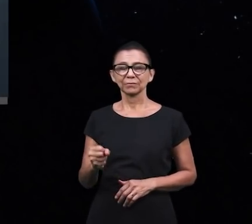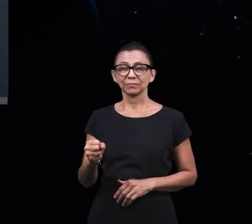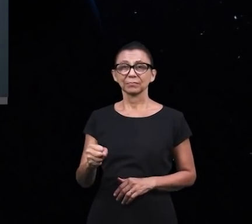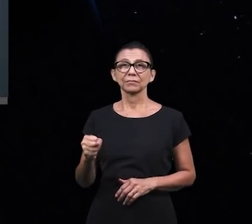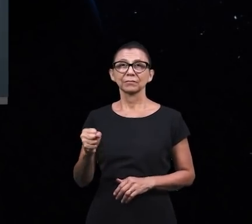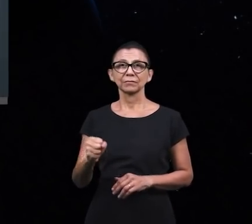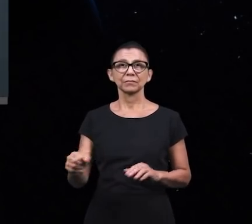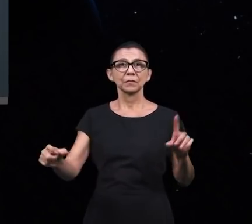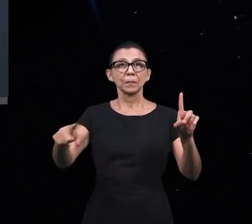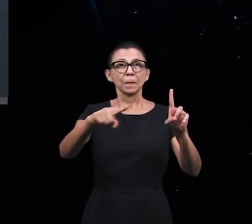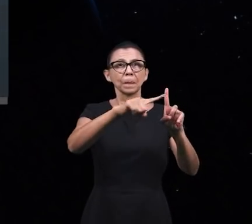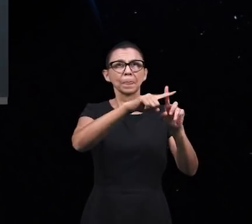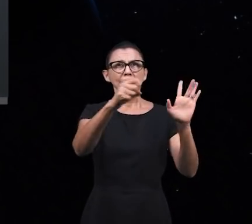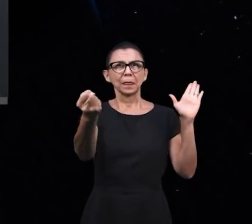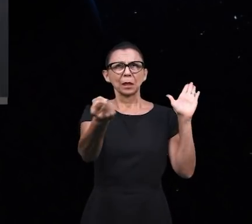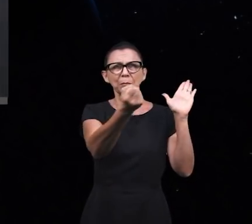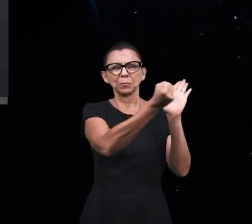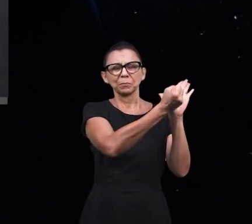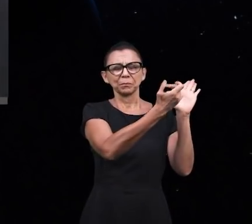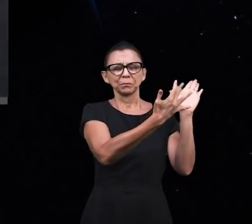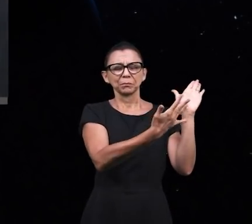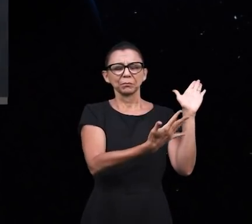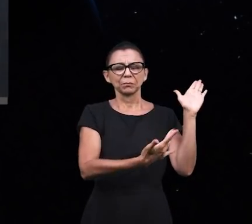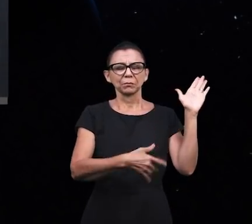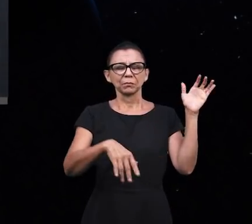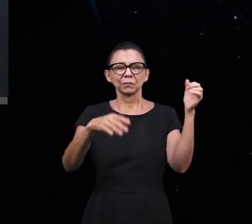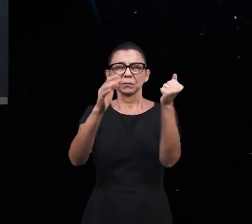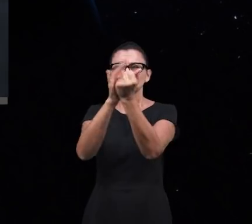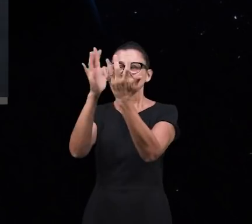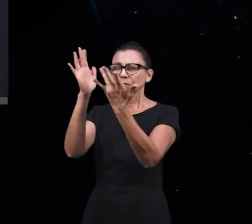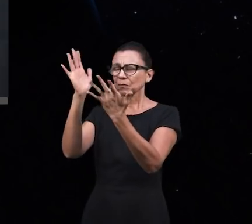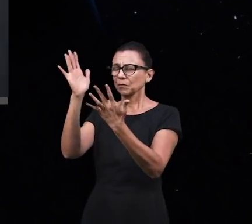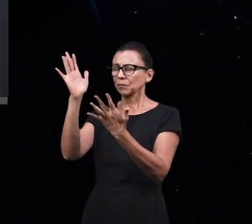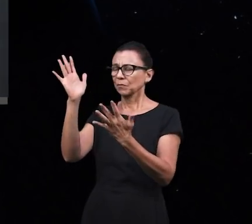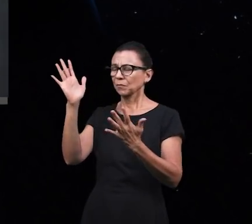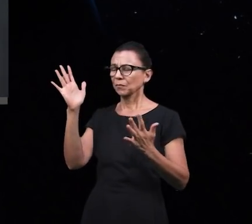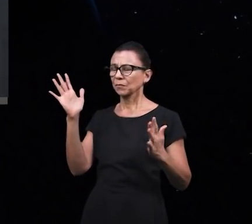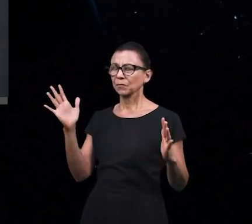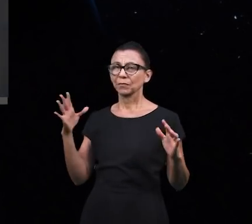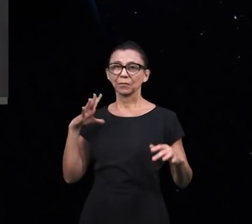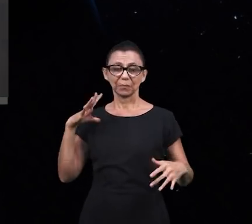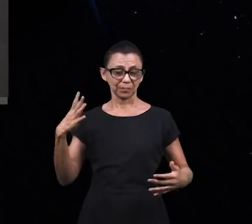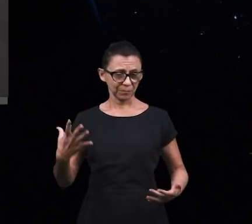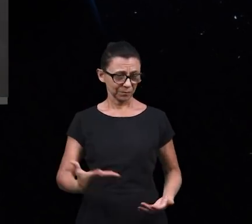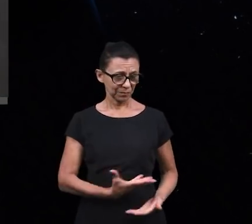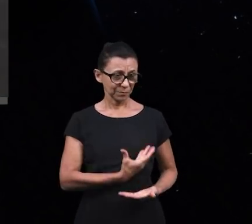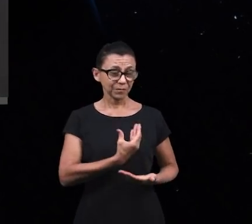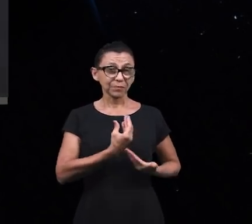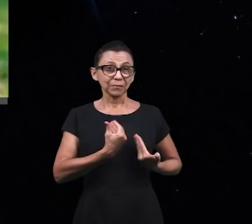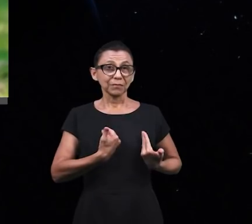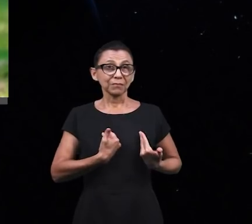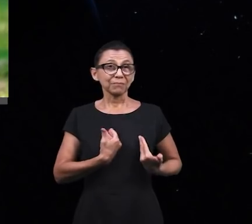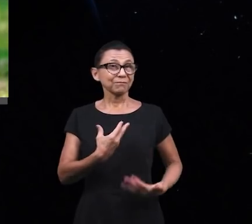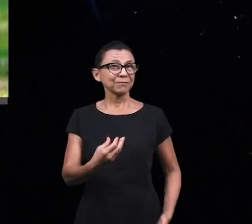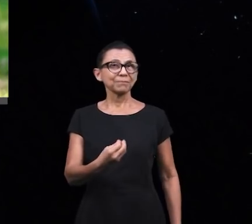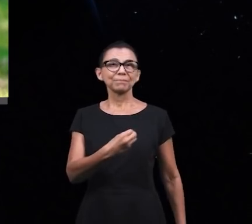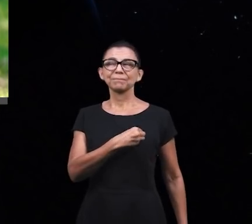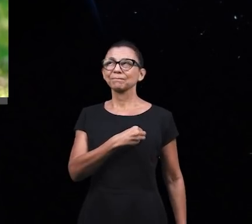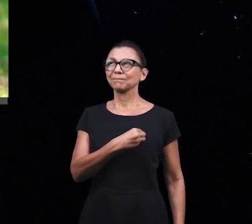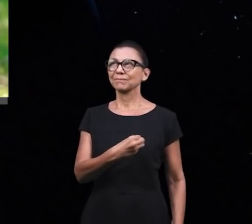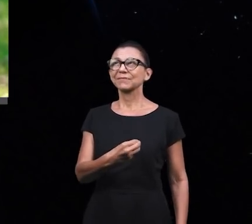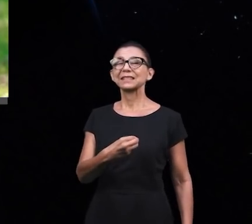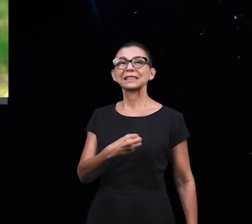cruz ferida me salvou, tão pecador. A